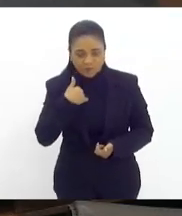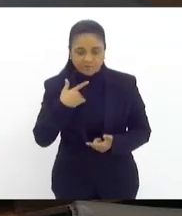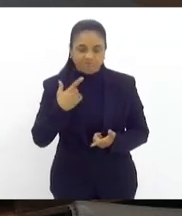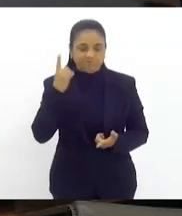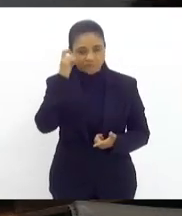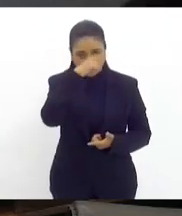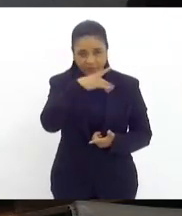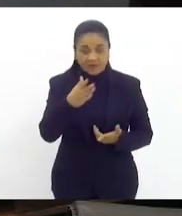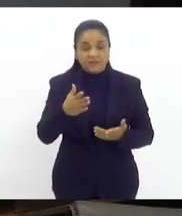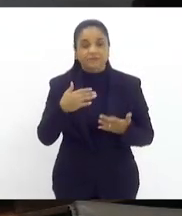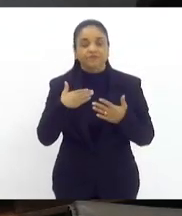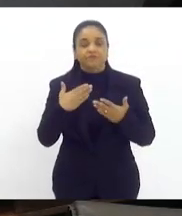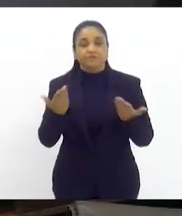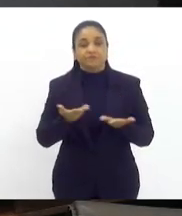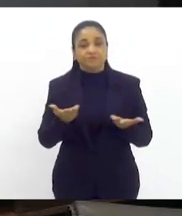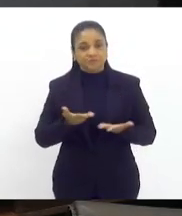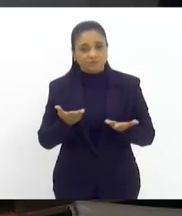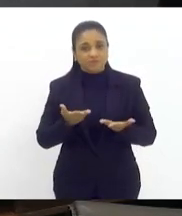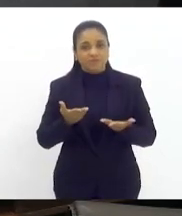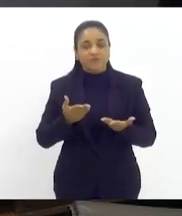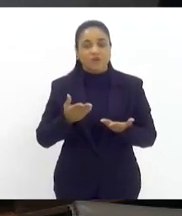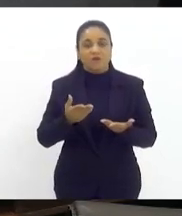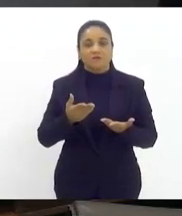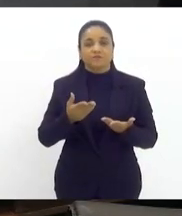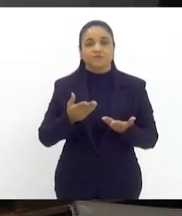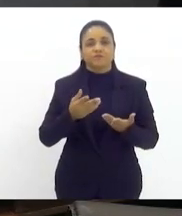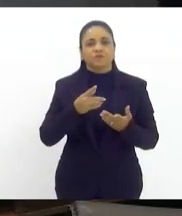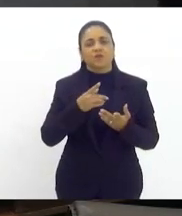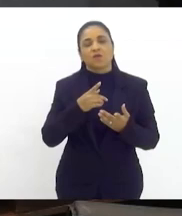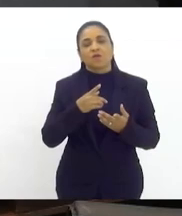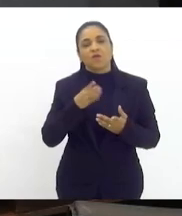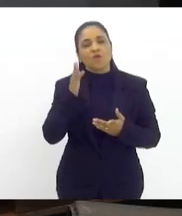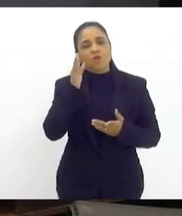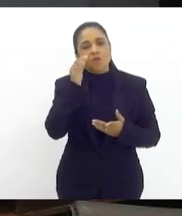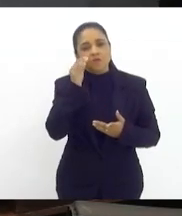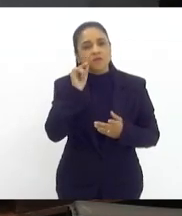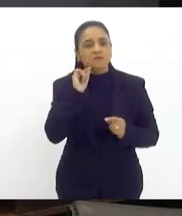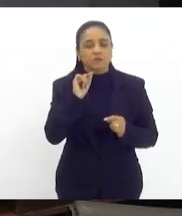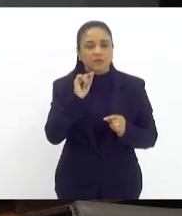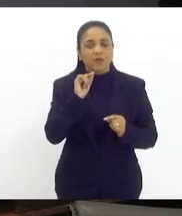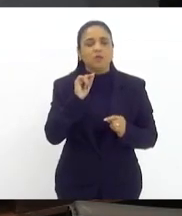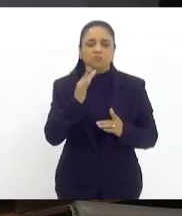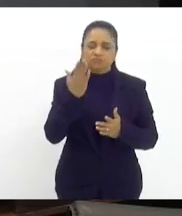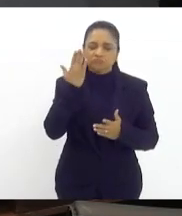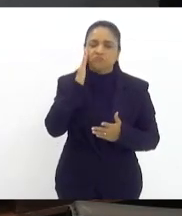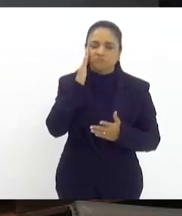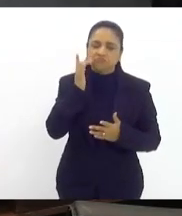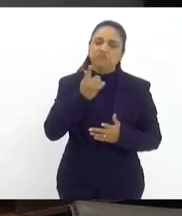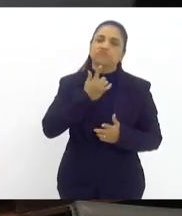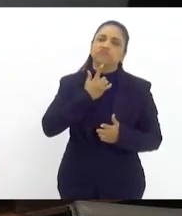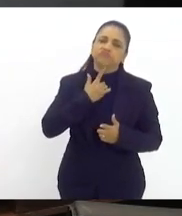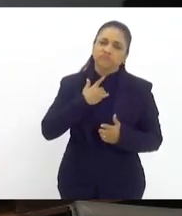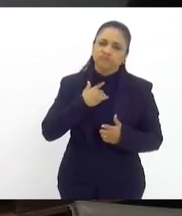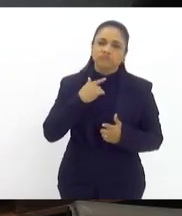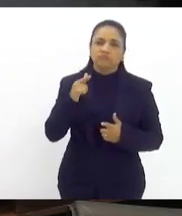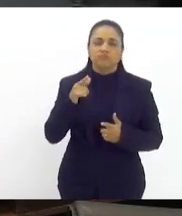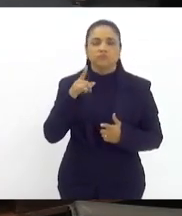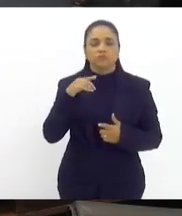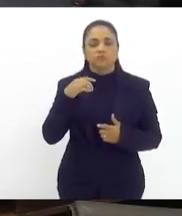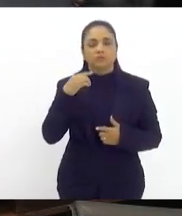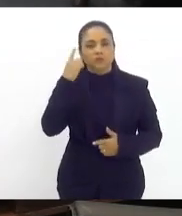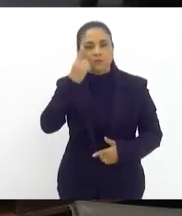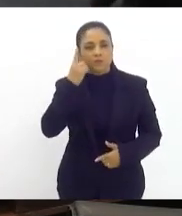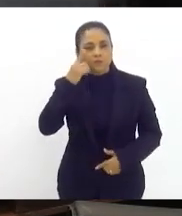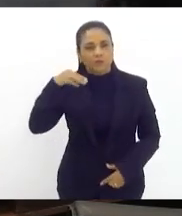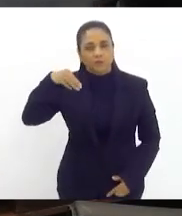apenas fazer uma observação do seguinte, eu entendi o que desejava o deputado Marcelo Dino. O deputado